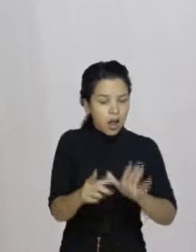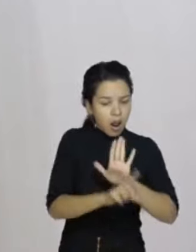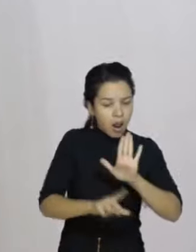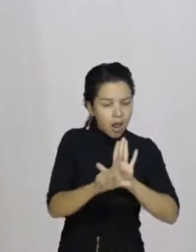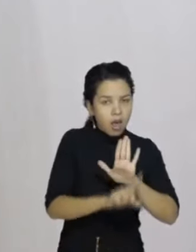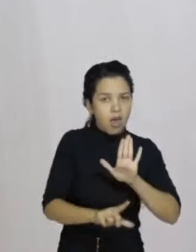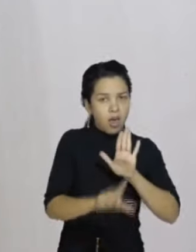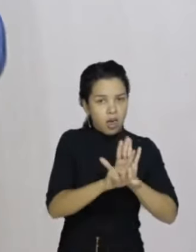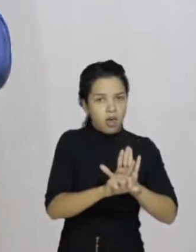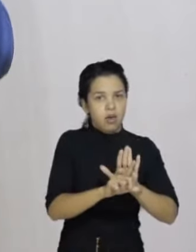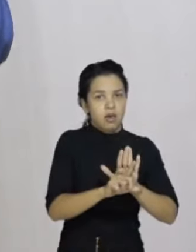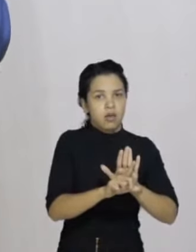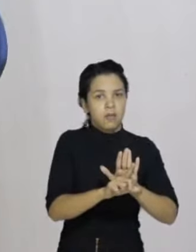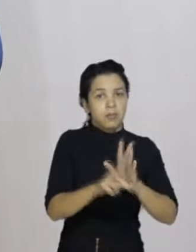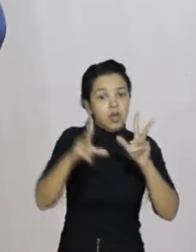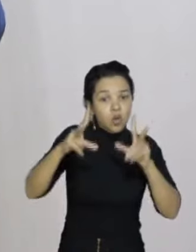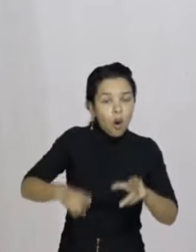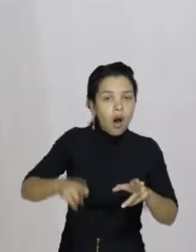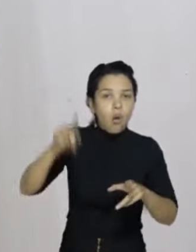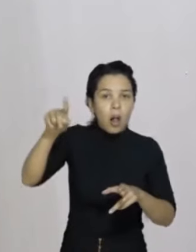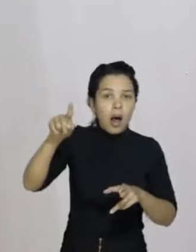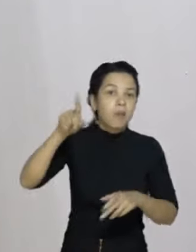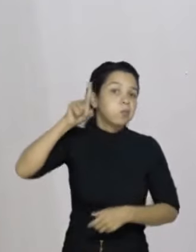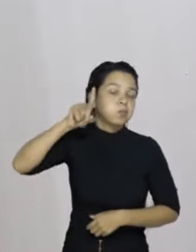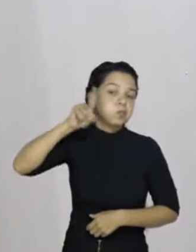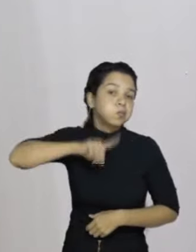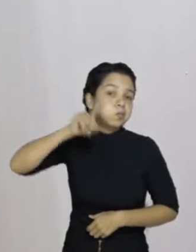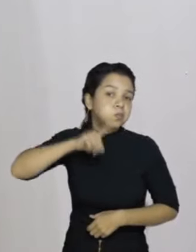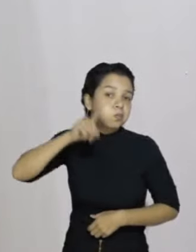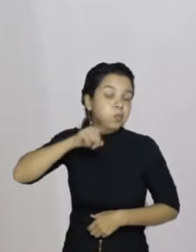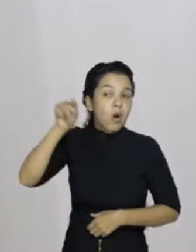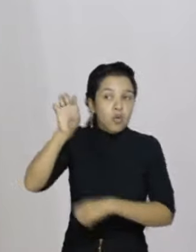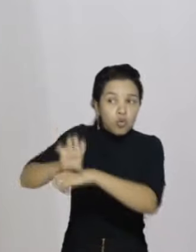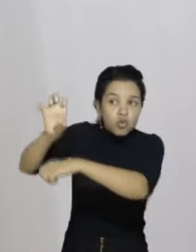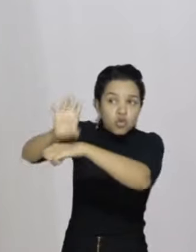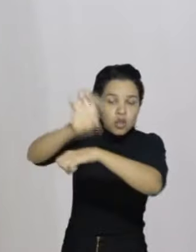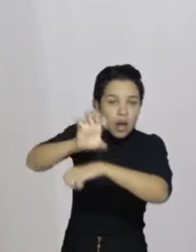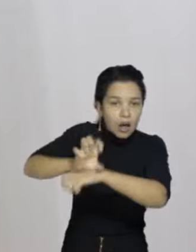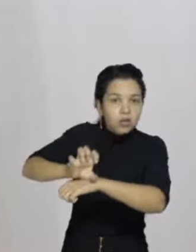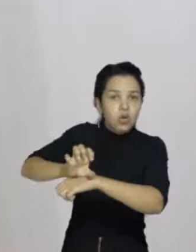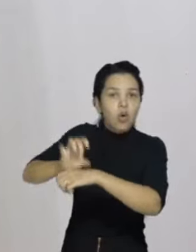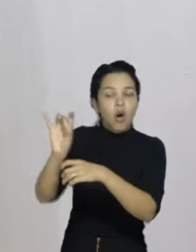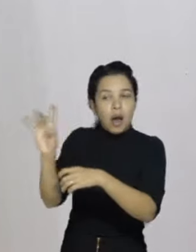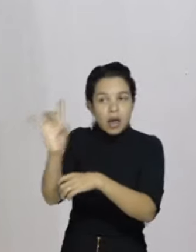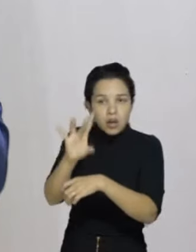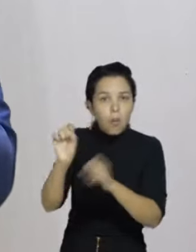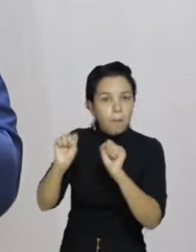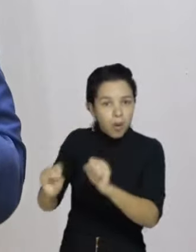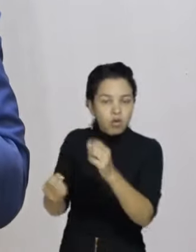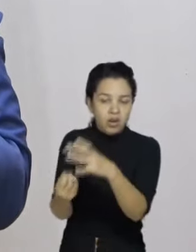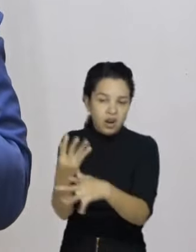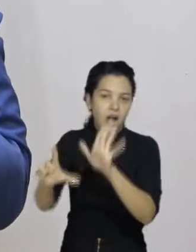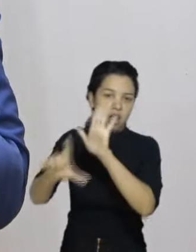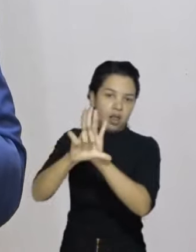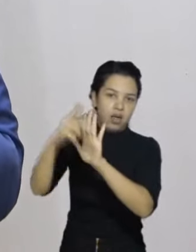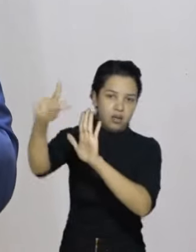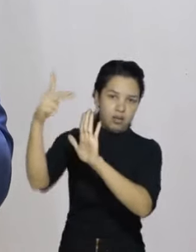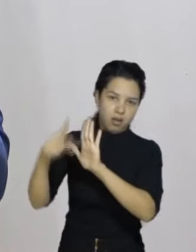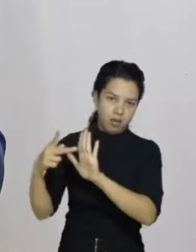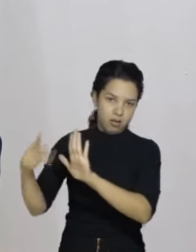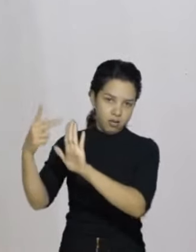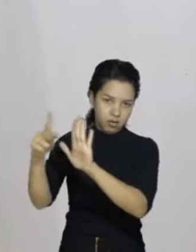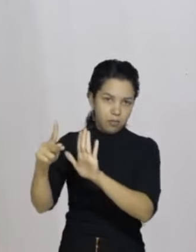uma federação como Estados Unidos onde os estados tem liberdade para legislaine em determinados pontos para mais ou menos o nosso caso aqui vamos pegar